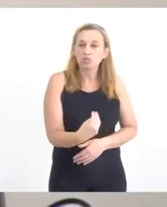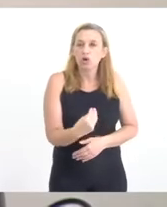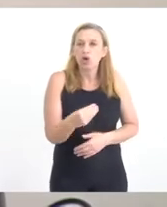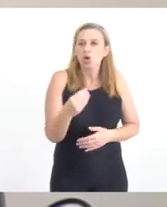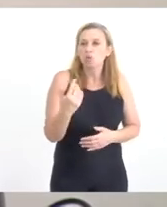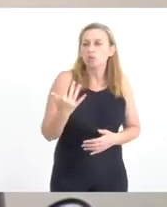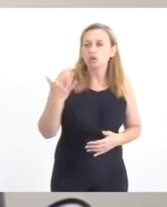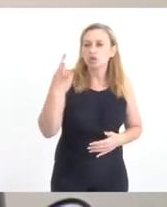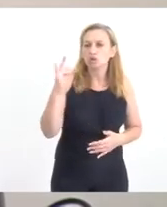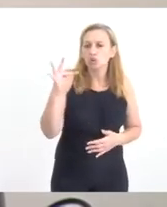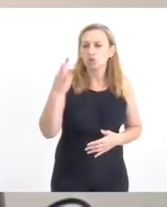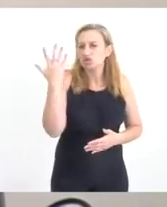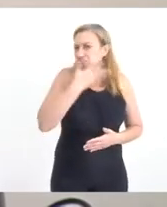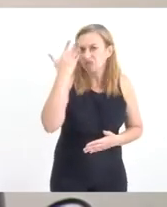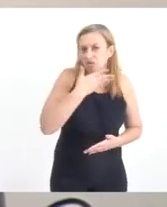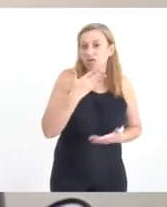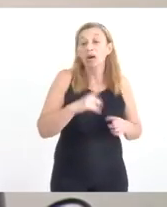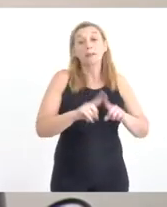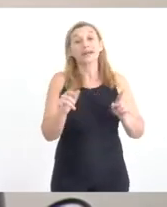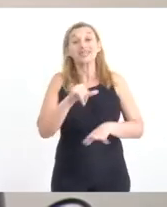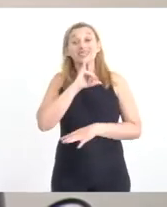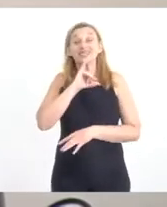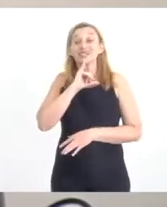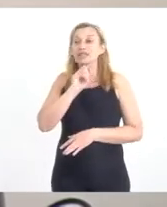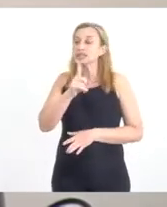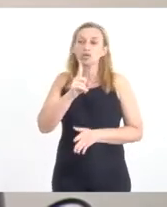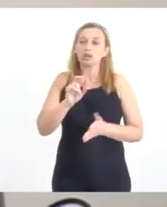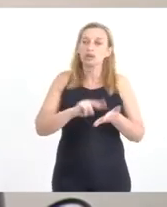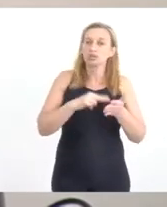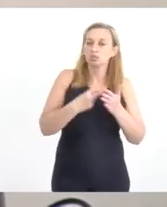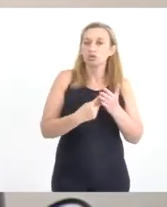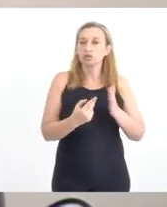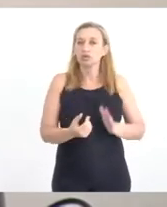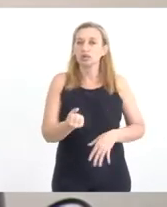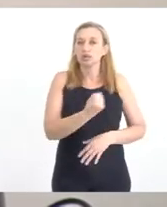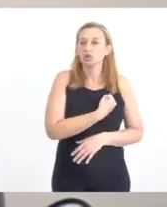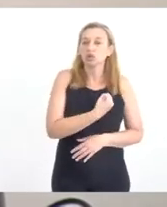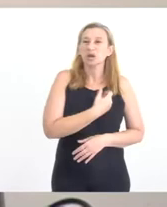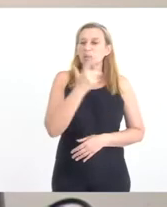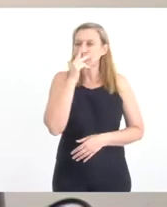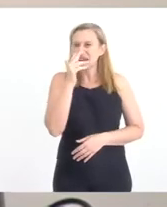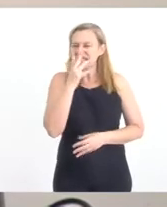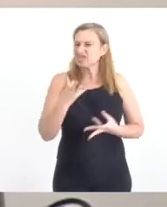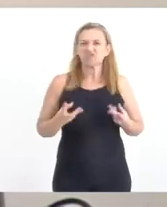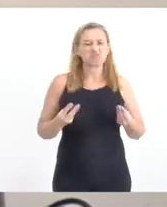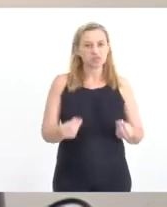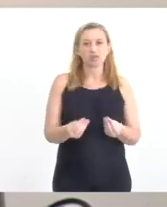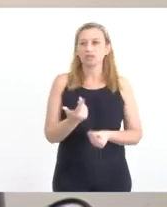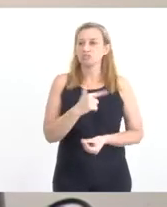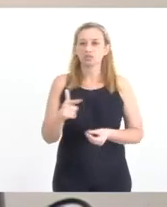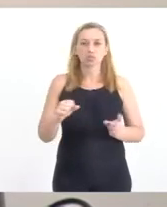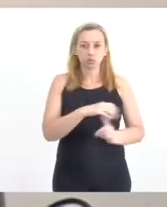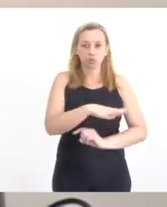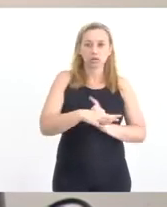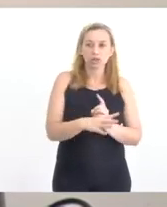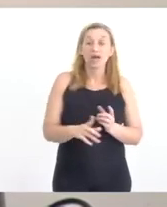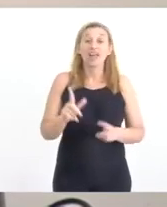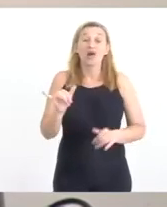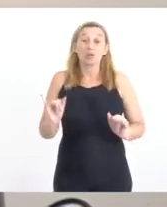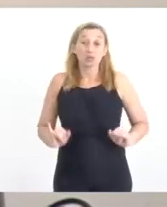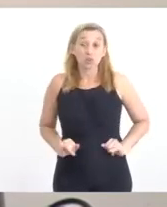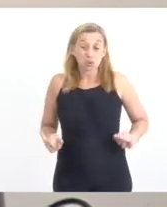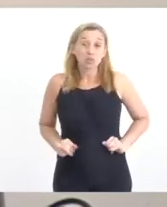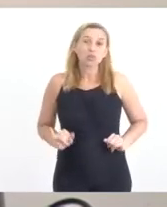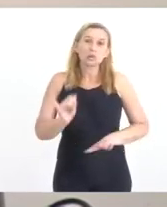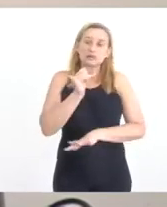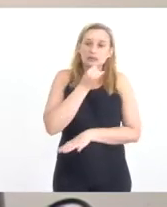mas que infelizmente quando não é traduzido em números parece não sensibilizar a sociedade é uma dor